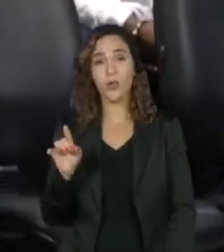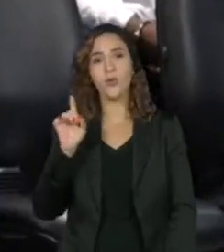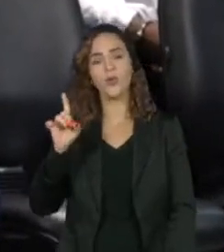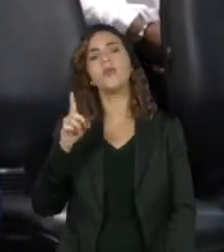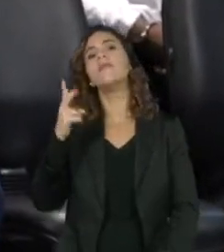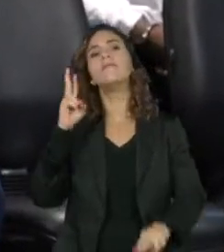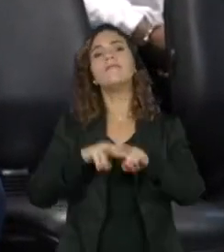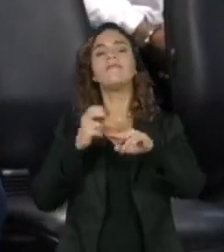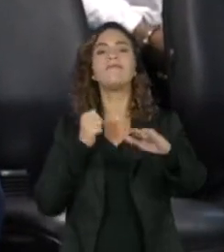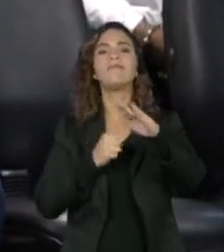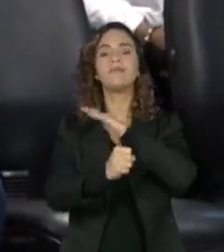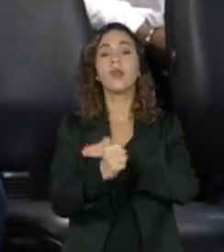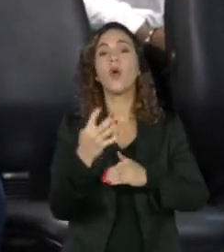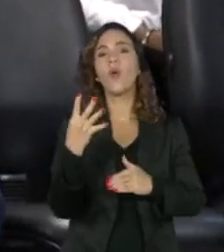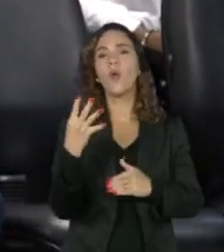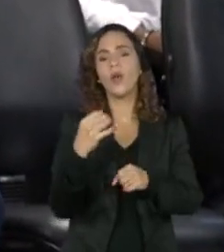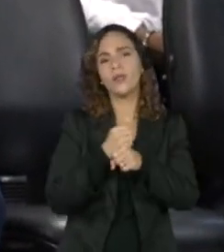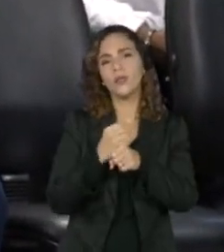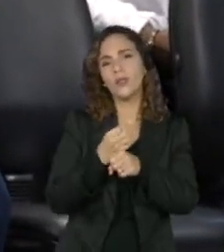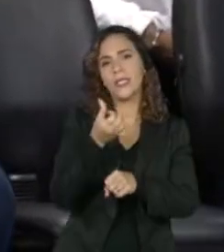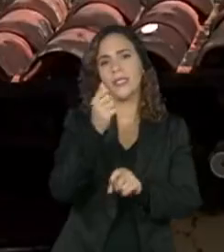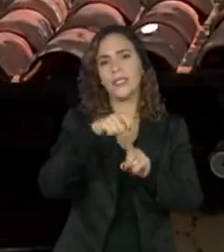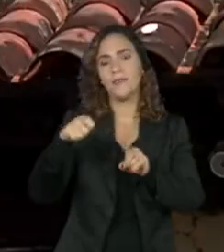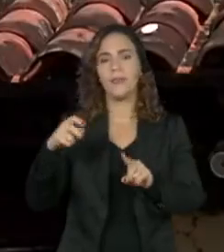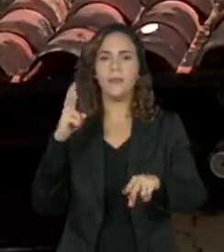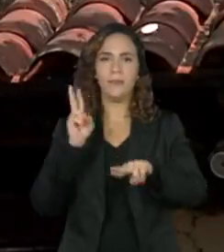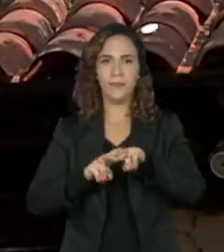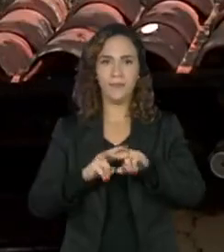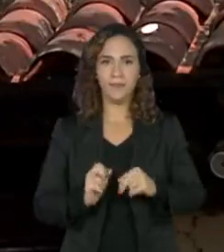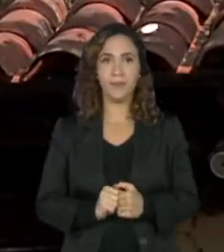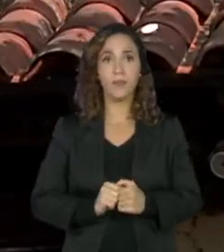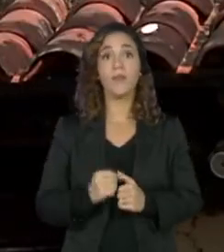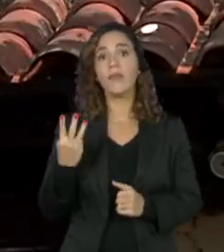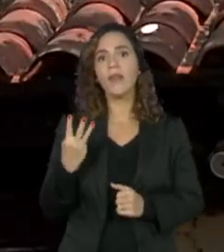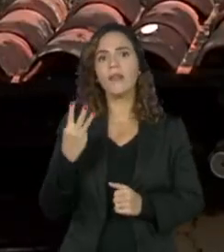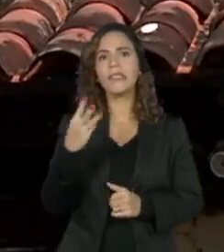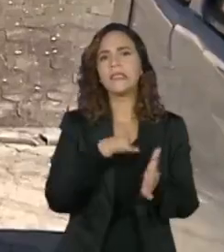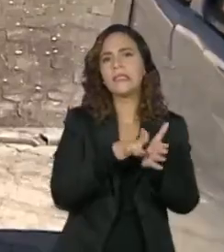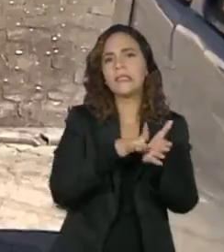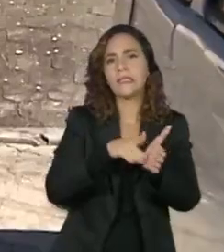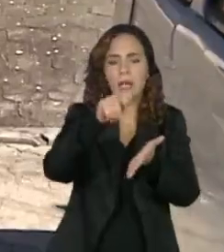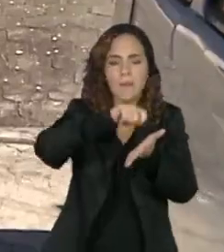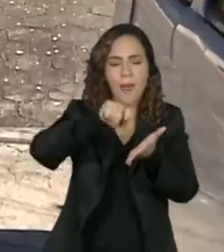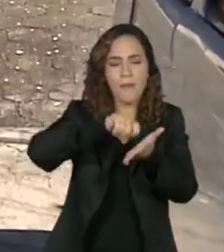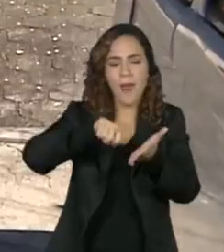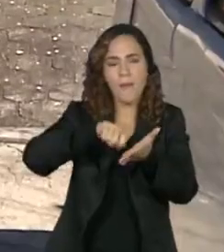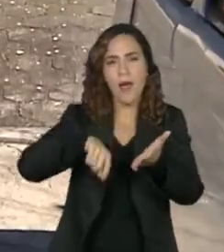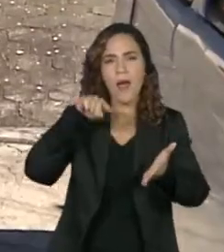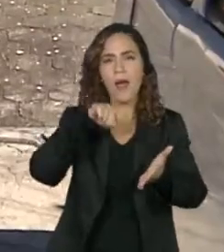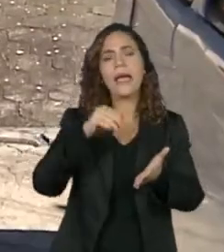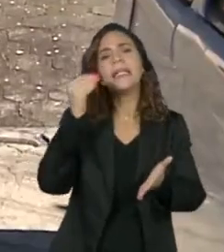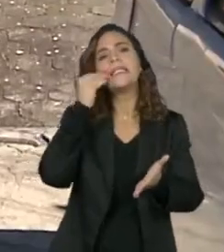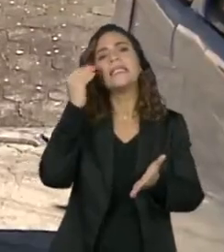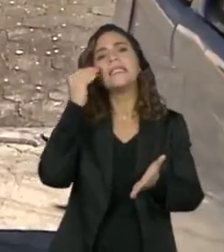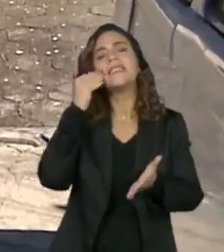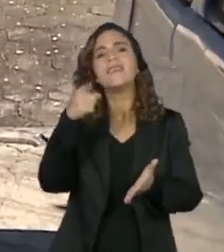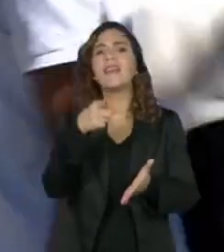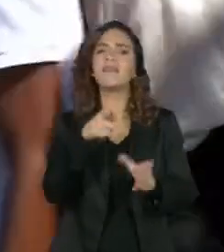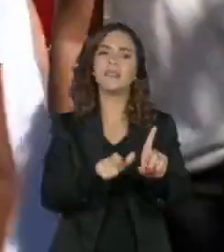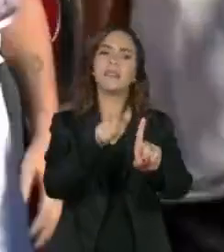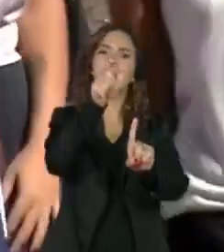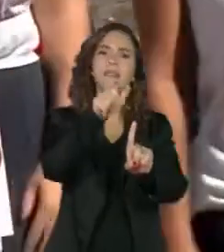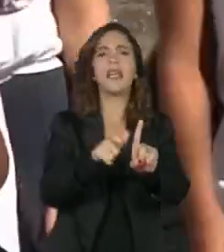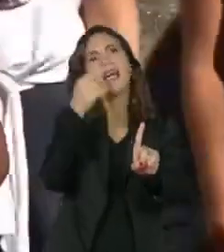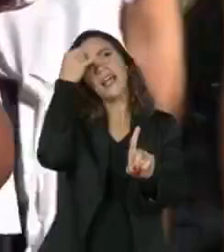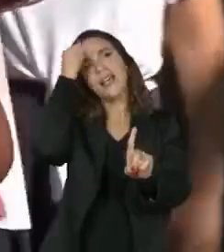recebeu pena de 4 anos e 6 meses de Detenção os três forjaram uma carta na tentativa de culpar um filho adotivo